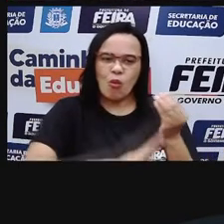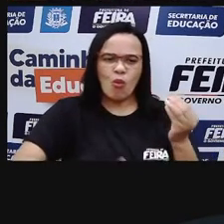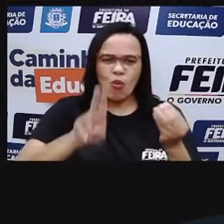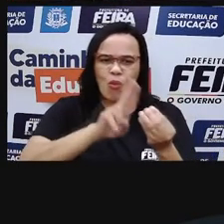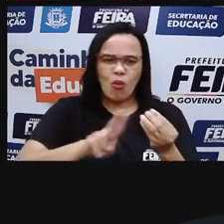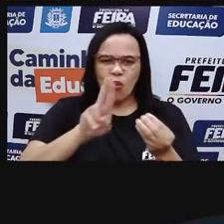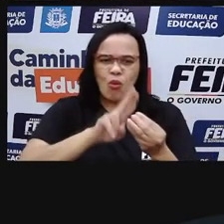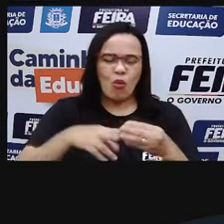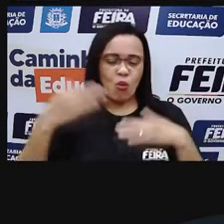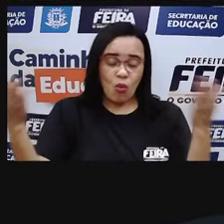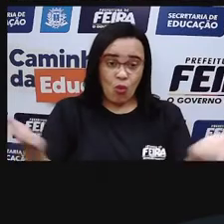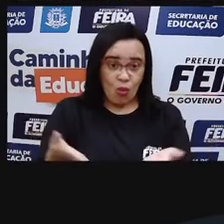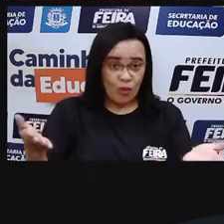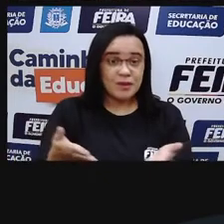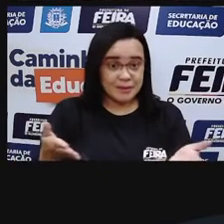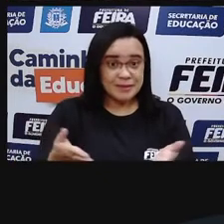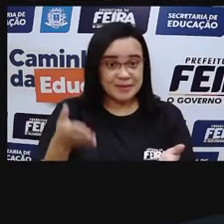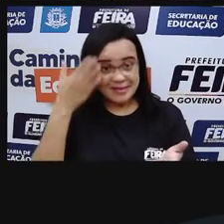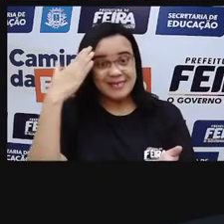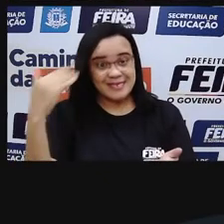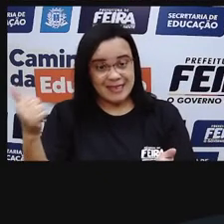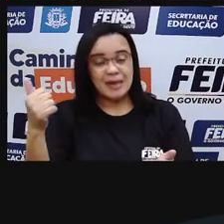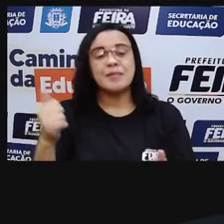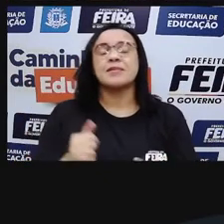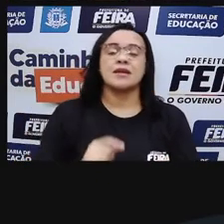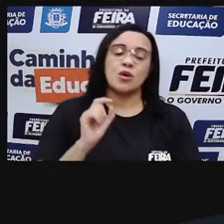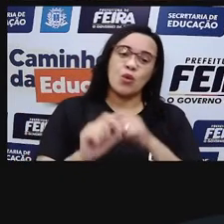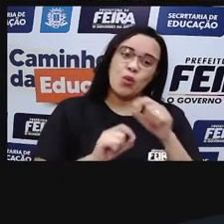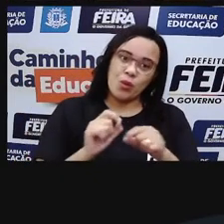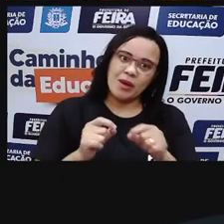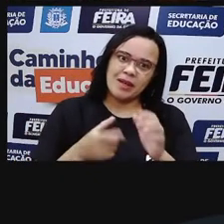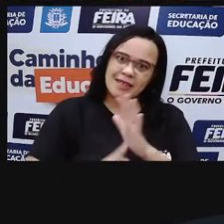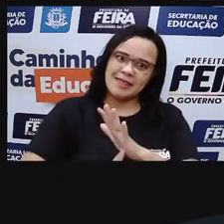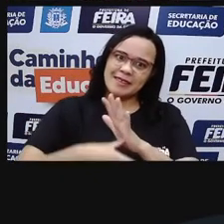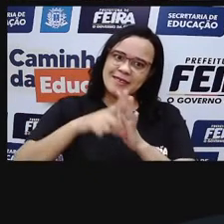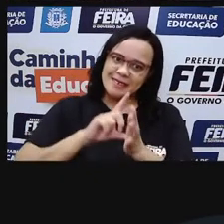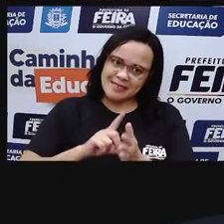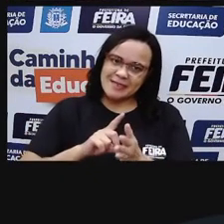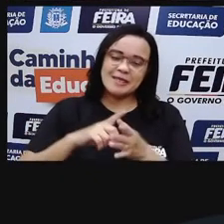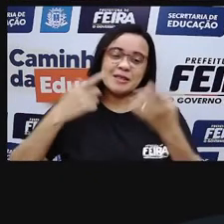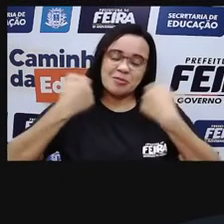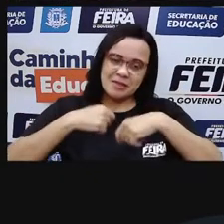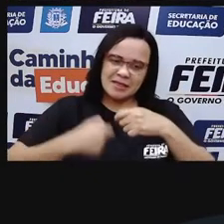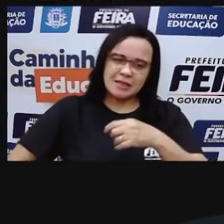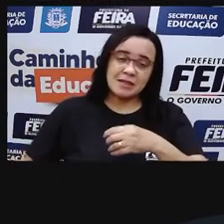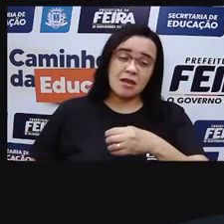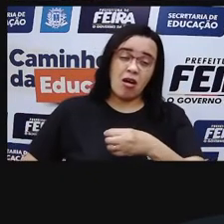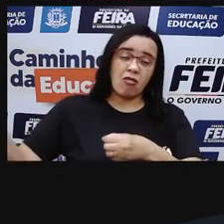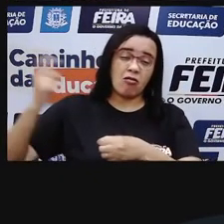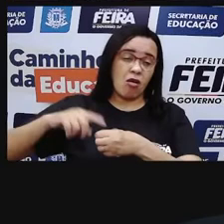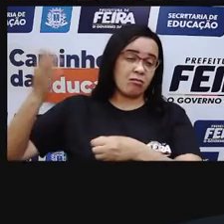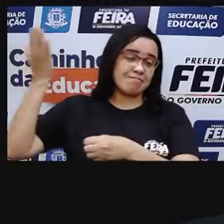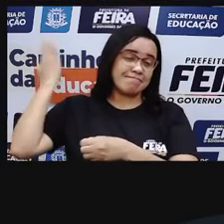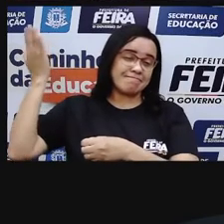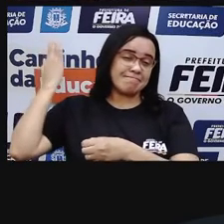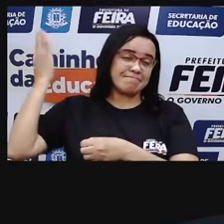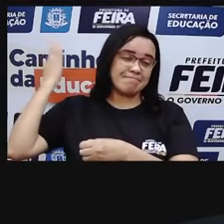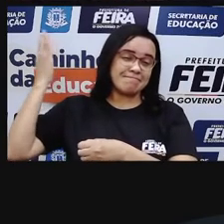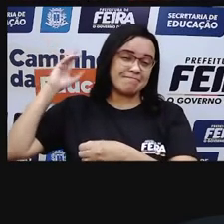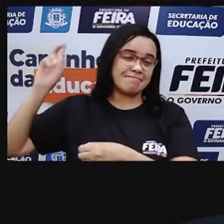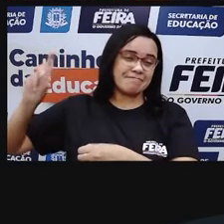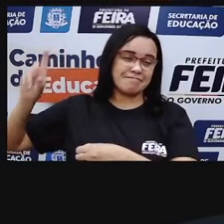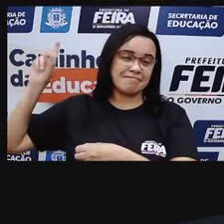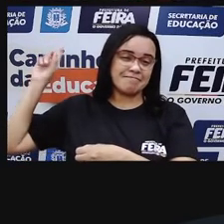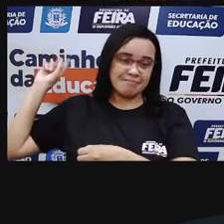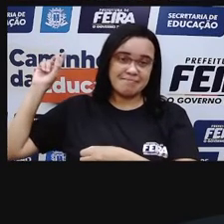dia e o que a gente sabe sobre a vacina, eu preciso voltar um pouquinho com vocês no tempo para a gente falar sobre o nosso